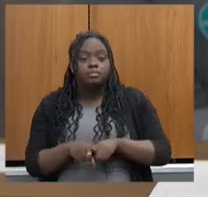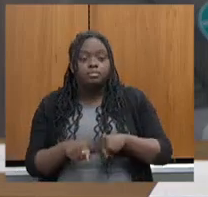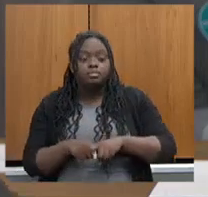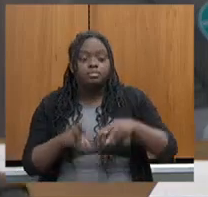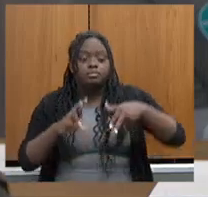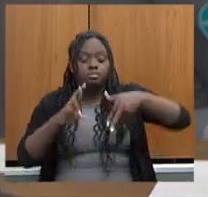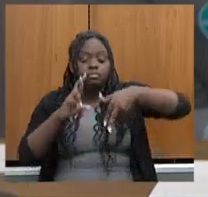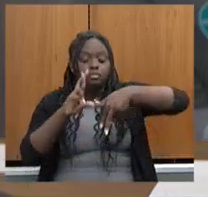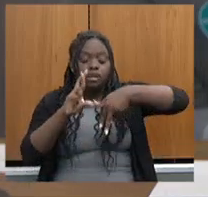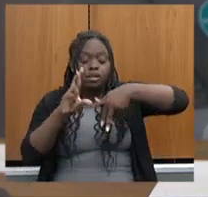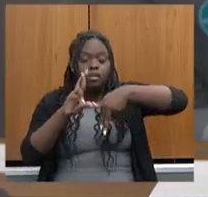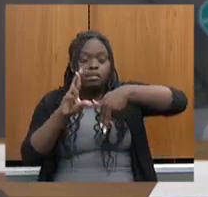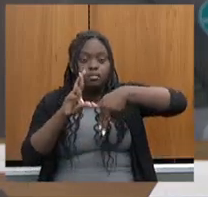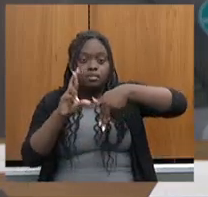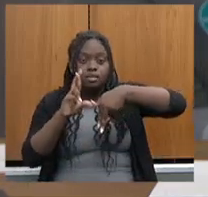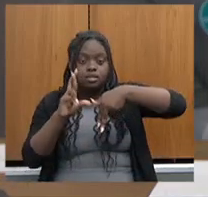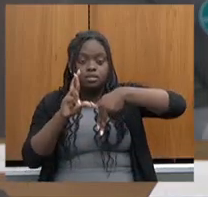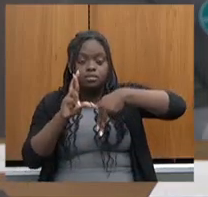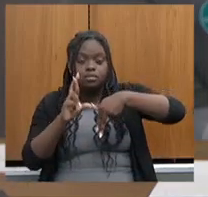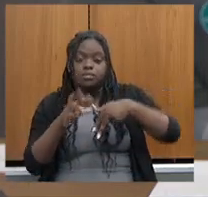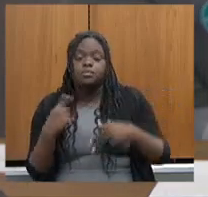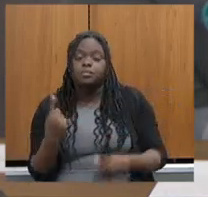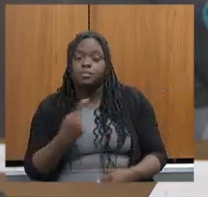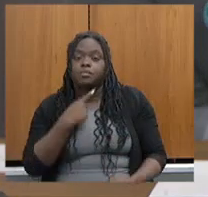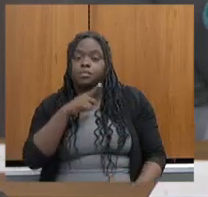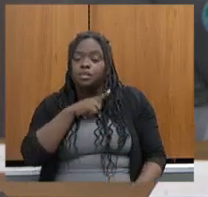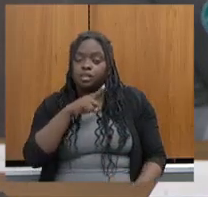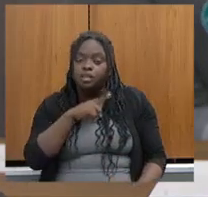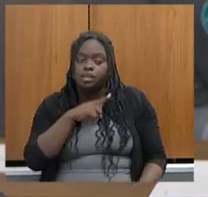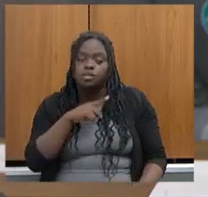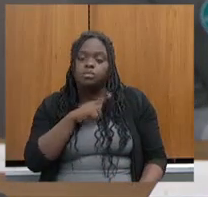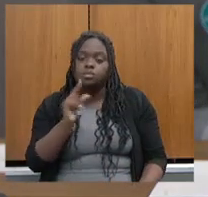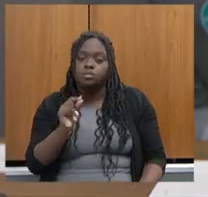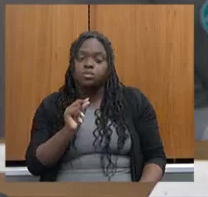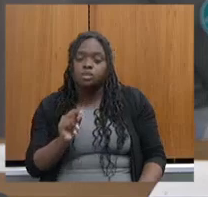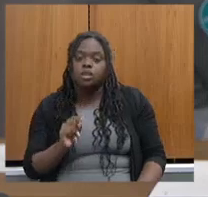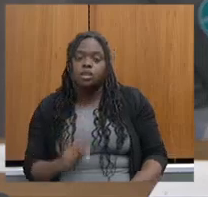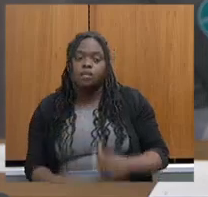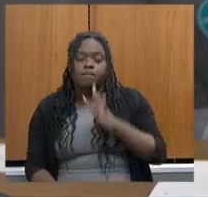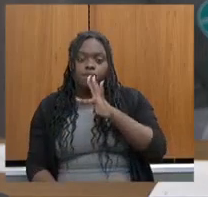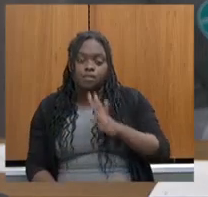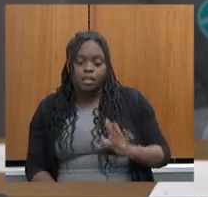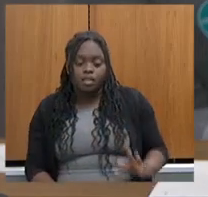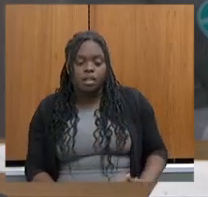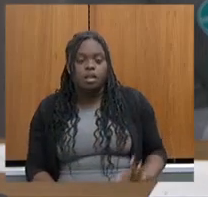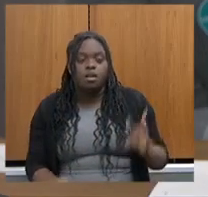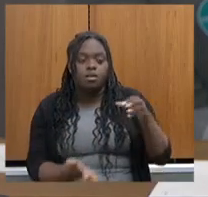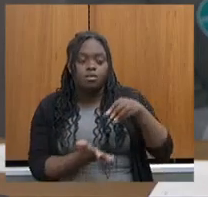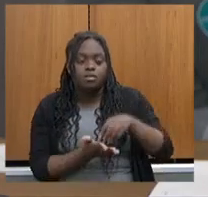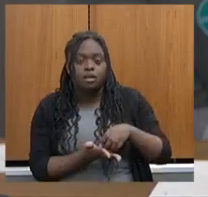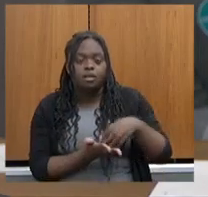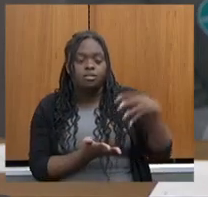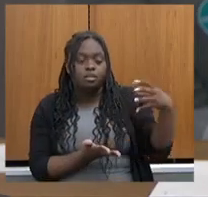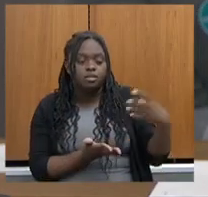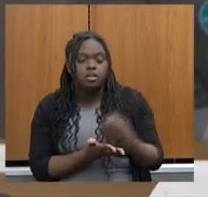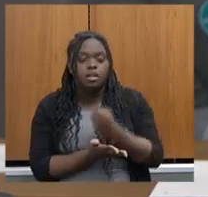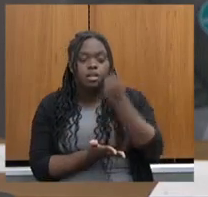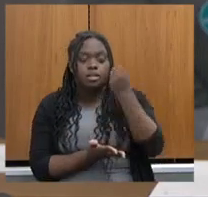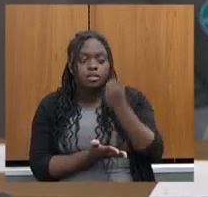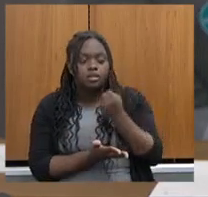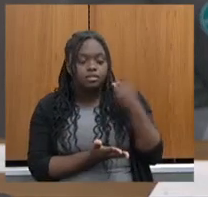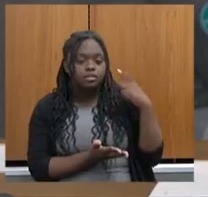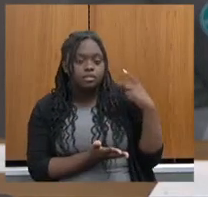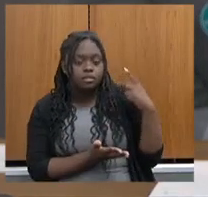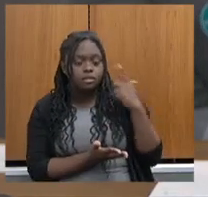das Neves nós temos tanto uma Emenda parlamentar Federal de quantidade de resgate que garante que essa